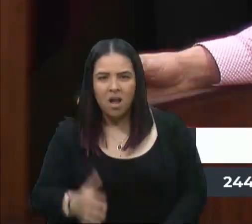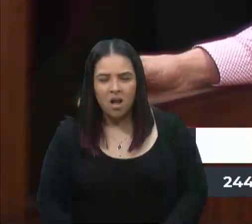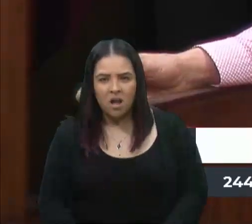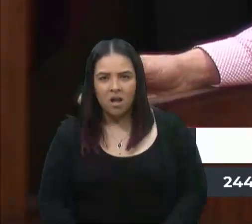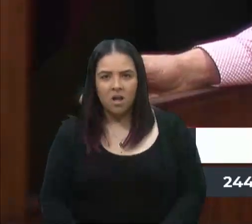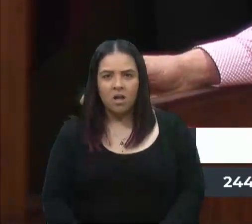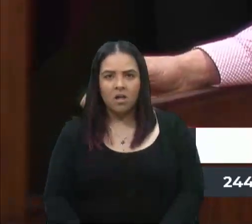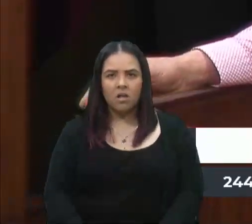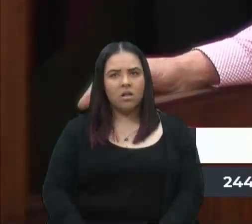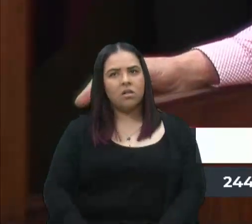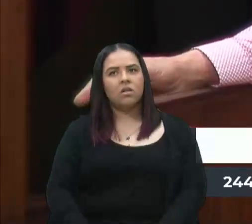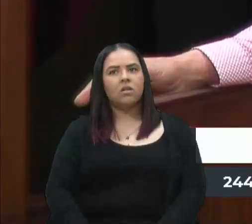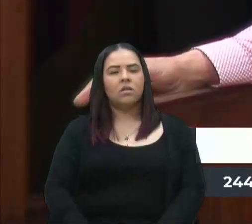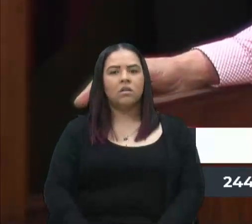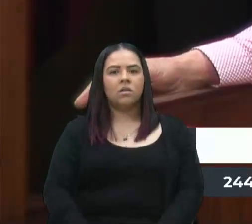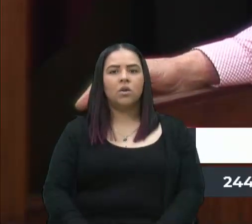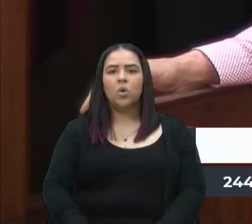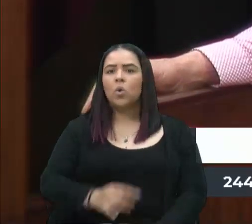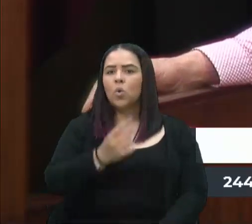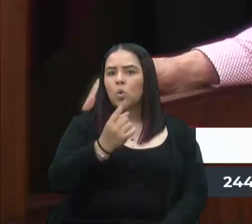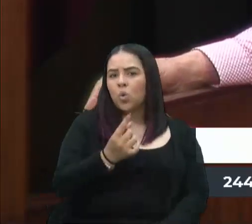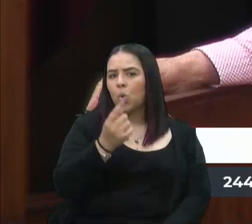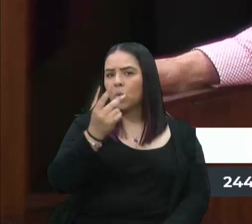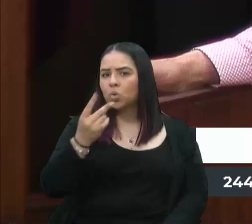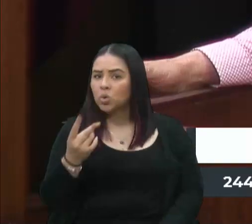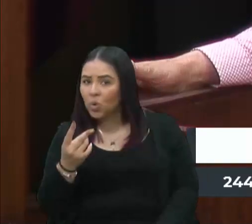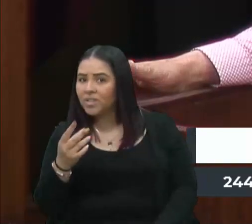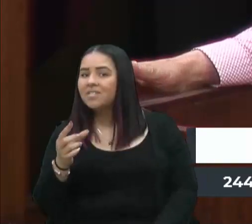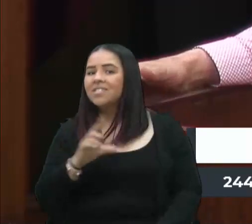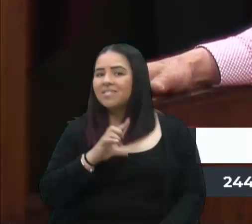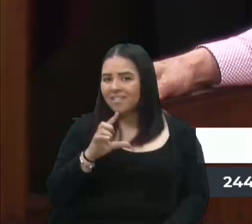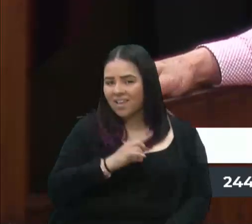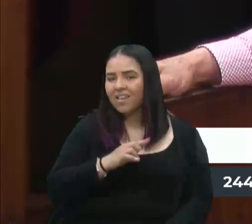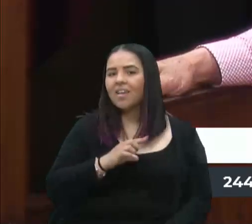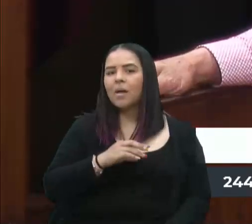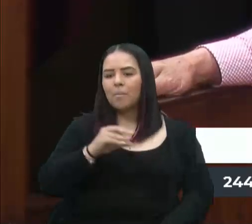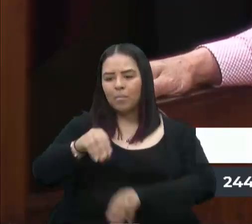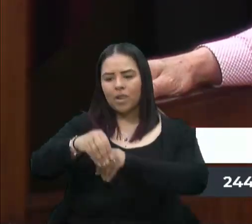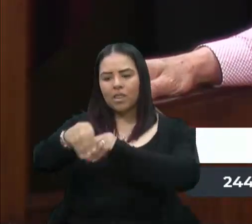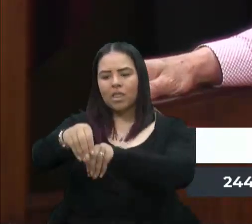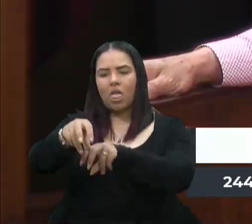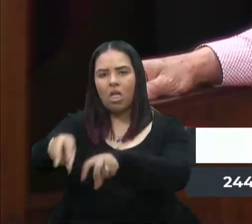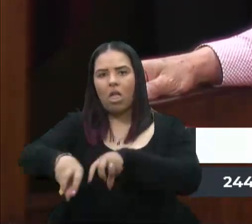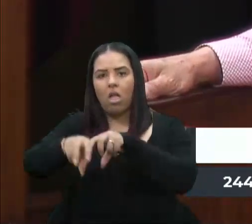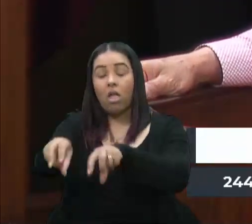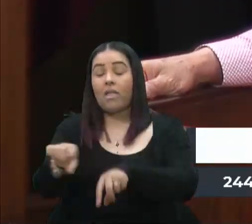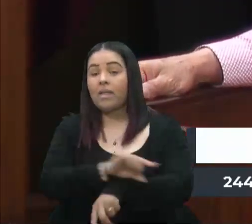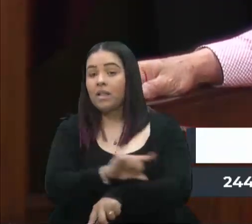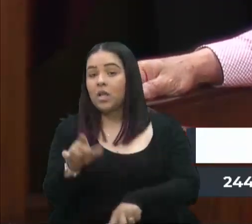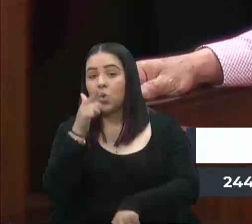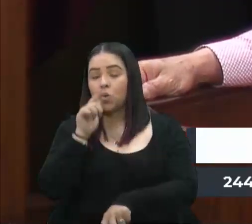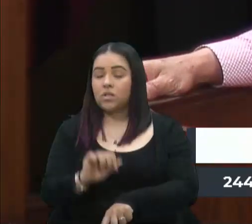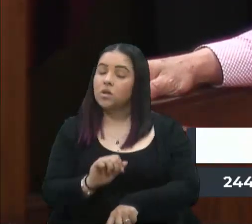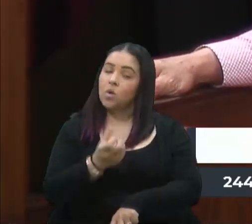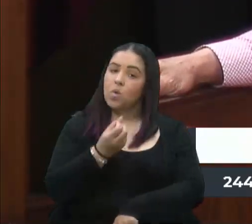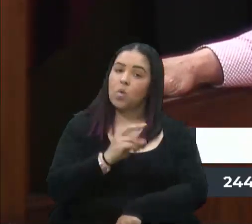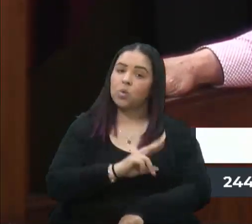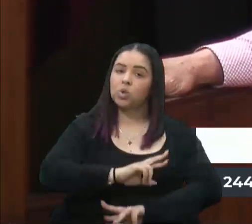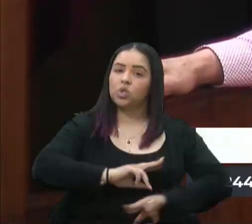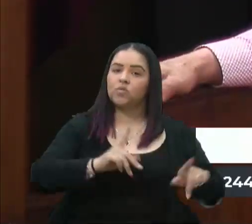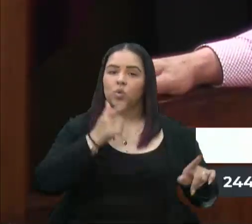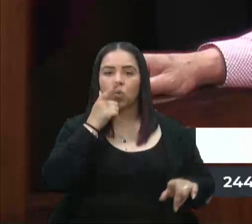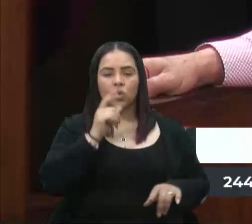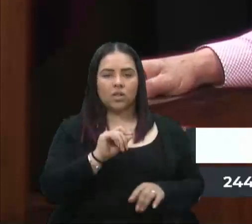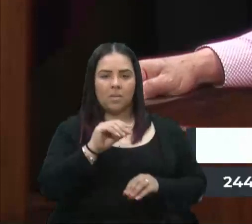talvez 1 ou 2 tem produção, talvez aquele que teve possibilidade ou uma geografia diferente